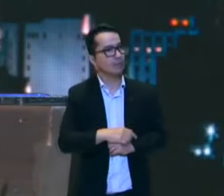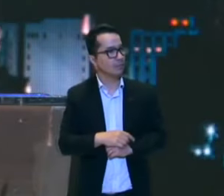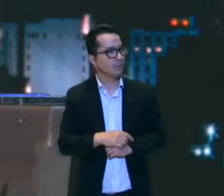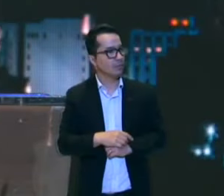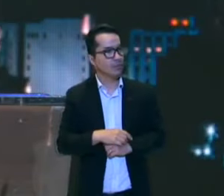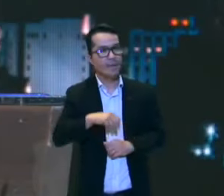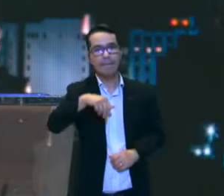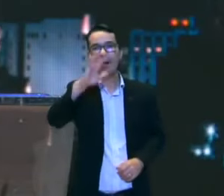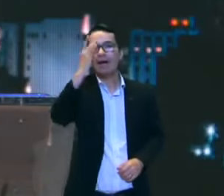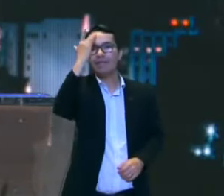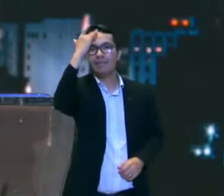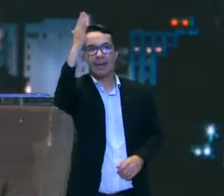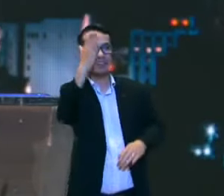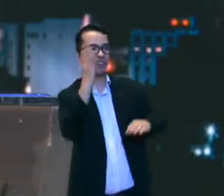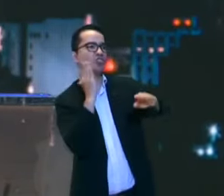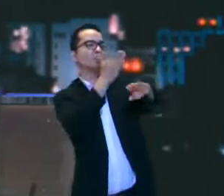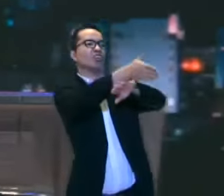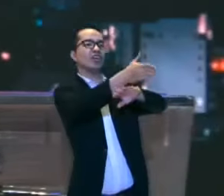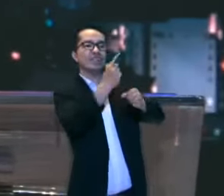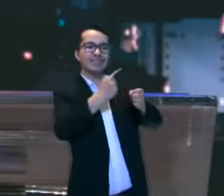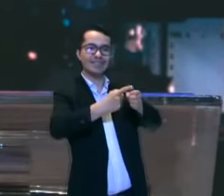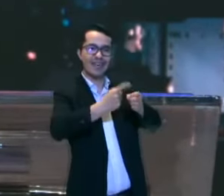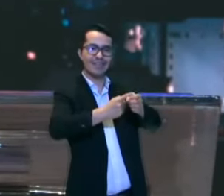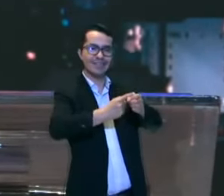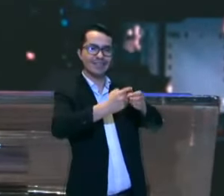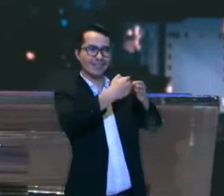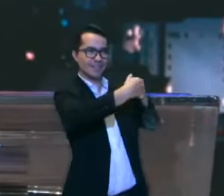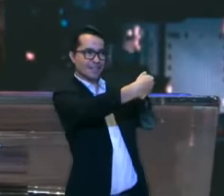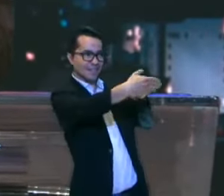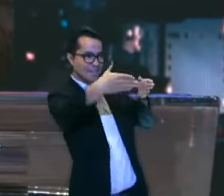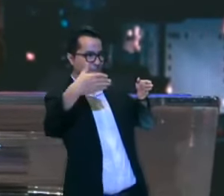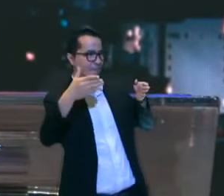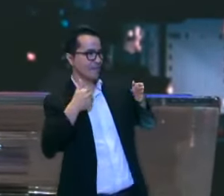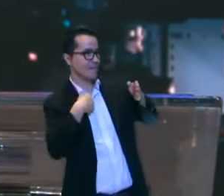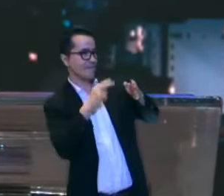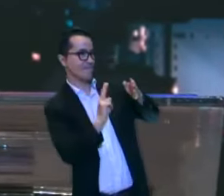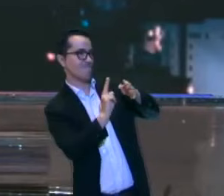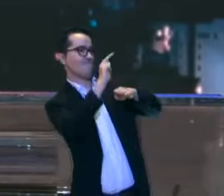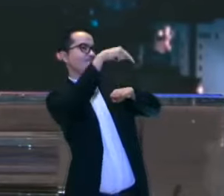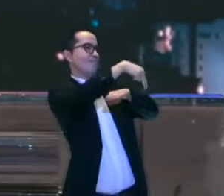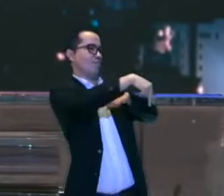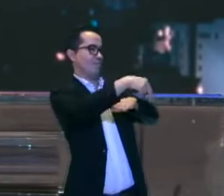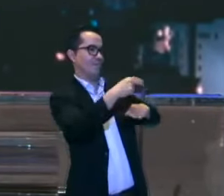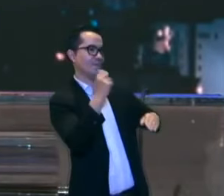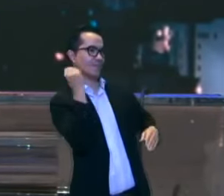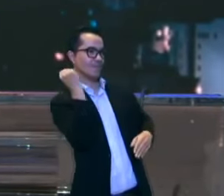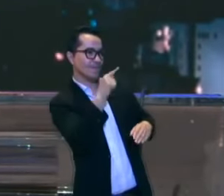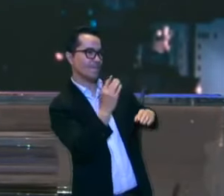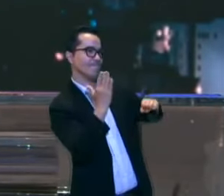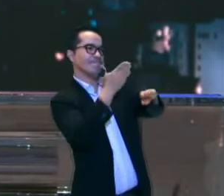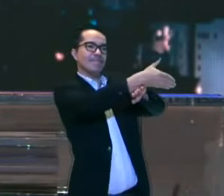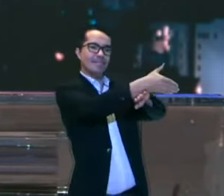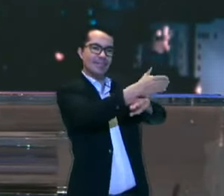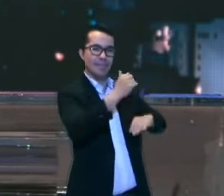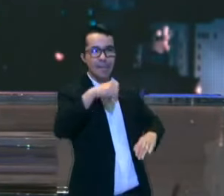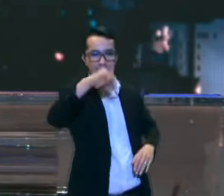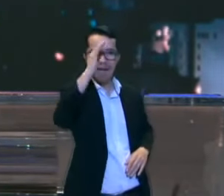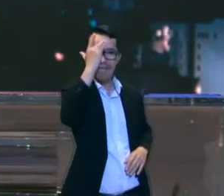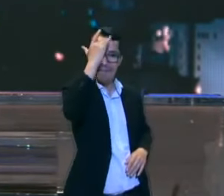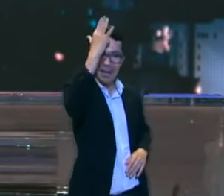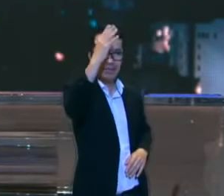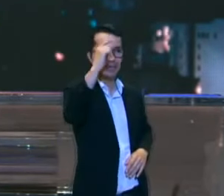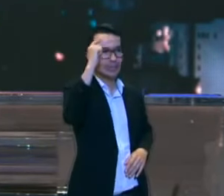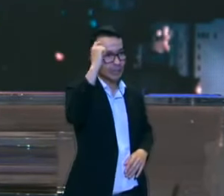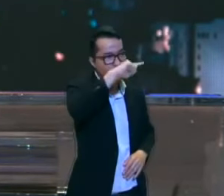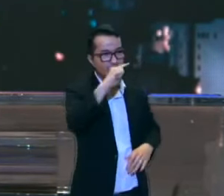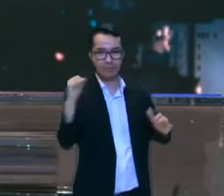E sabe, quando a gente se sente ofendido, machucado, a gente cria muros que nos afastam do nosso irmão, mas muitas vezes